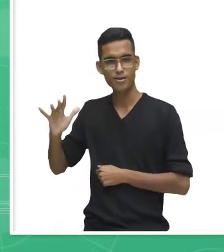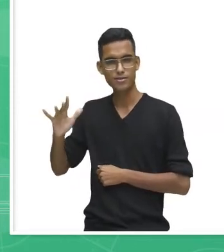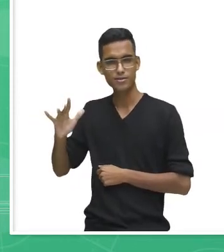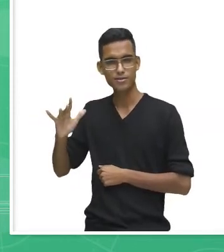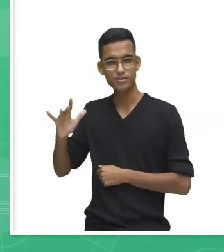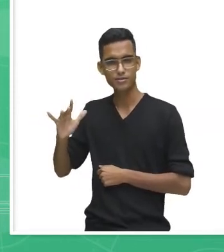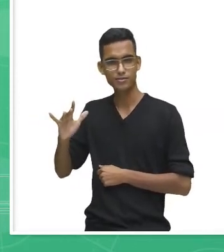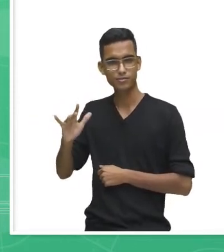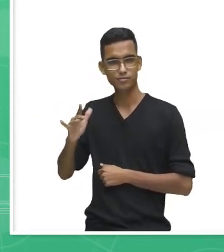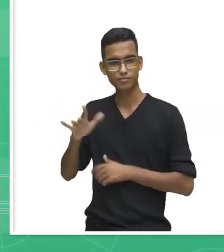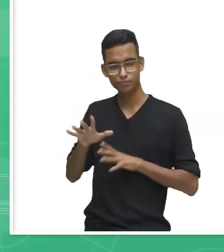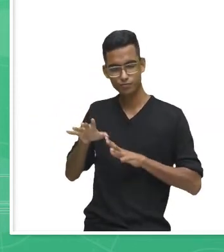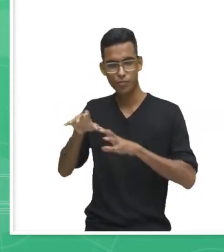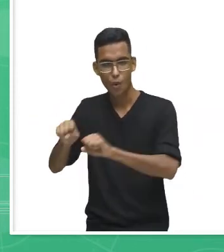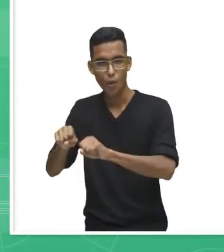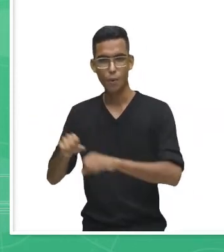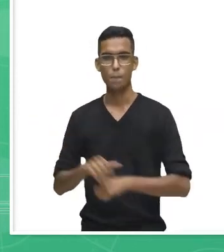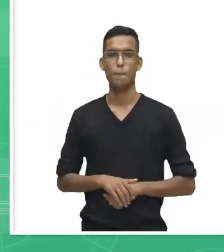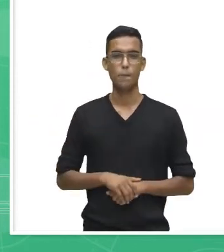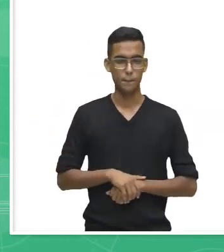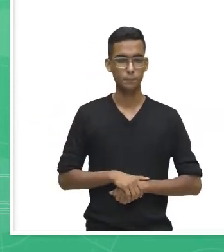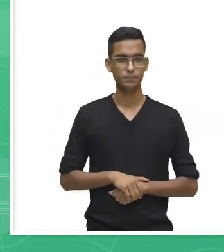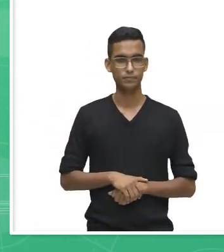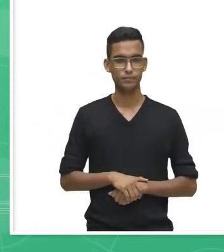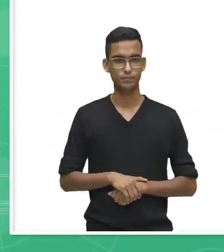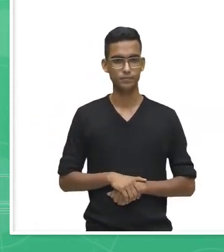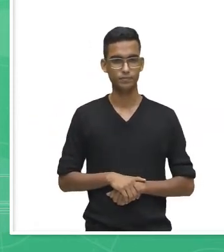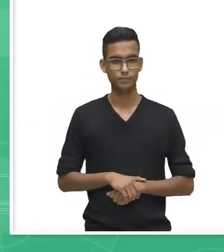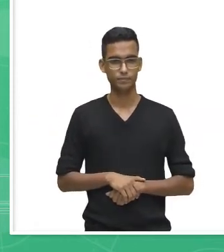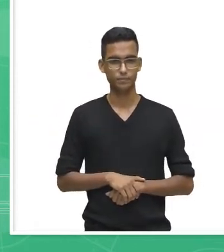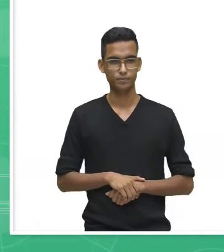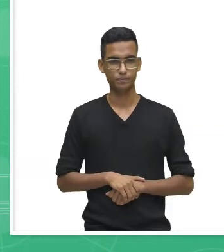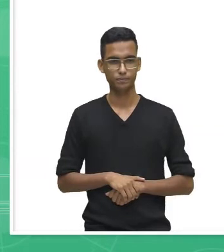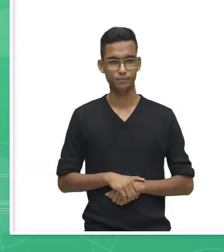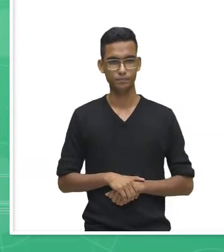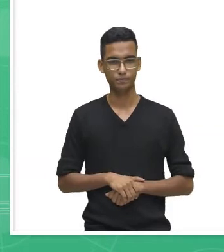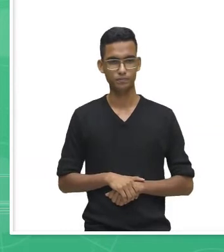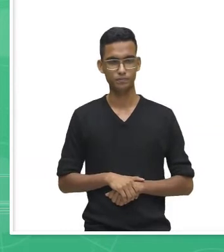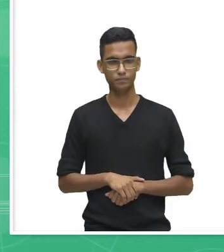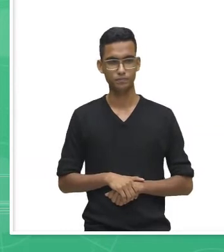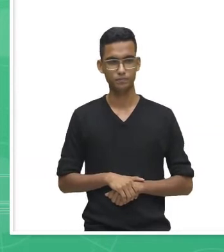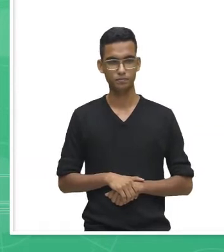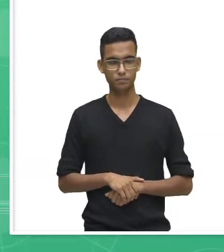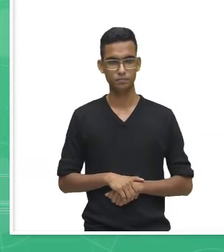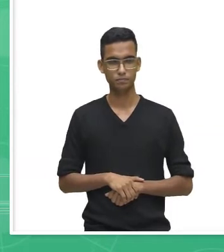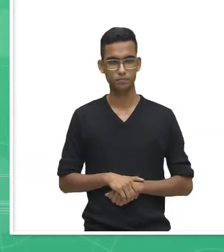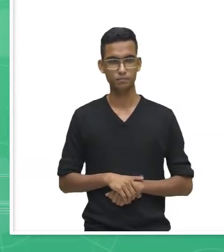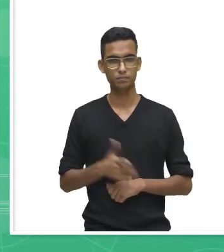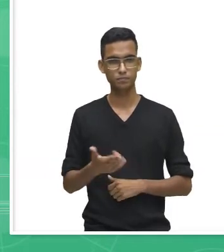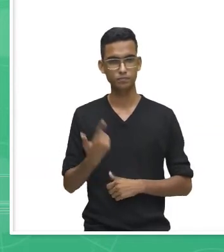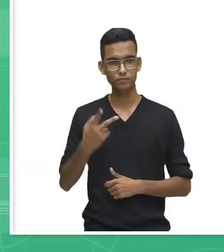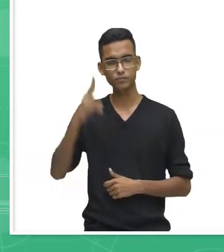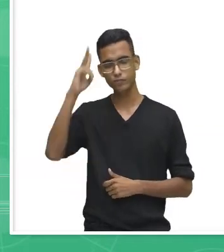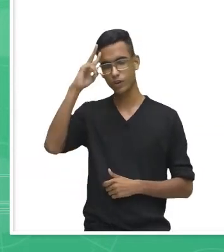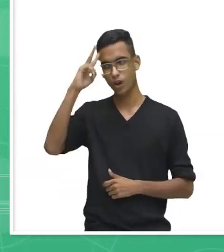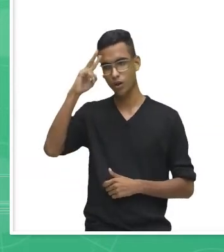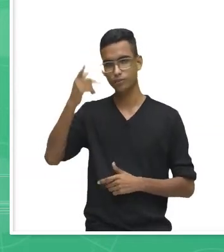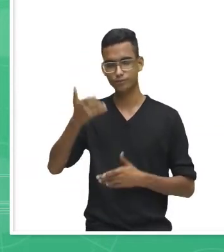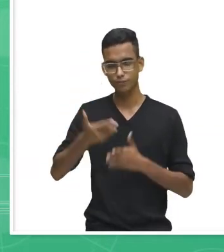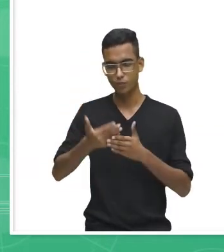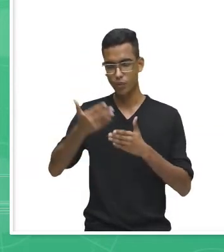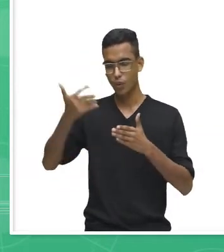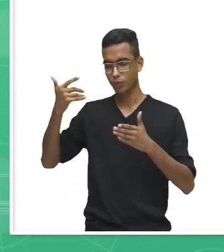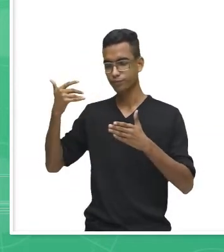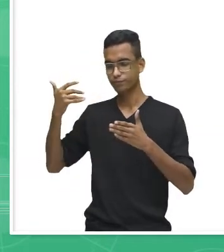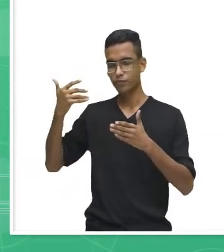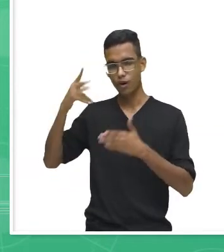tema aqui sobre a Revolução Francesa, né? Então, a gente vai ver aqui, vamos recapitular tudo que a gente viu nesse